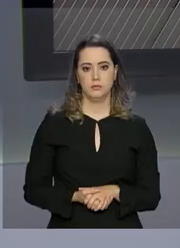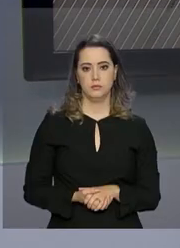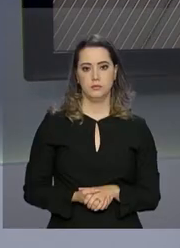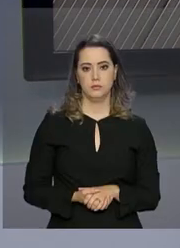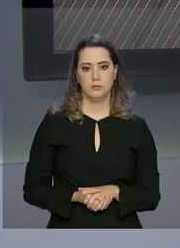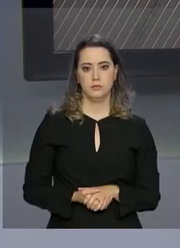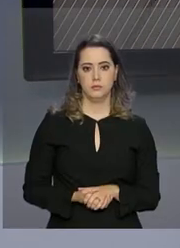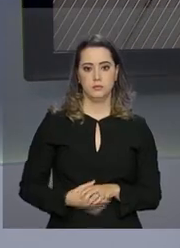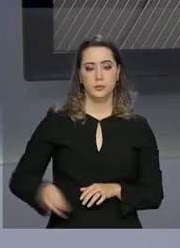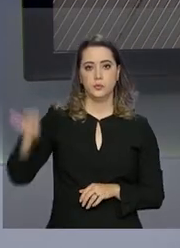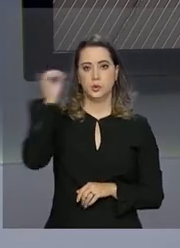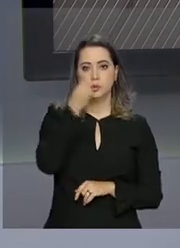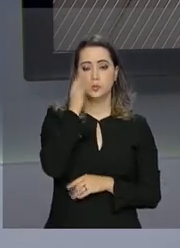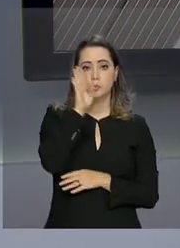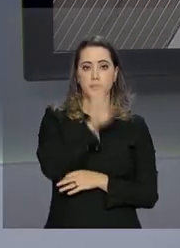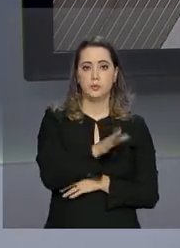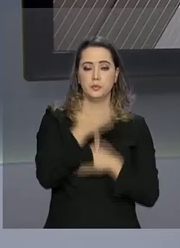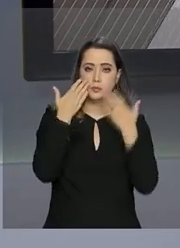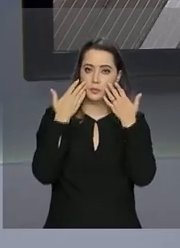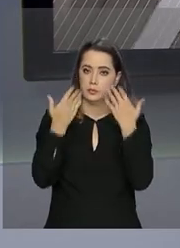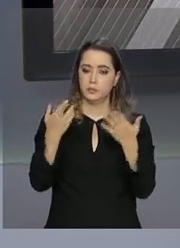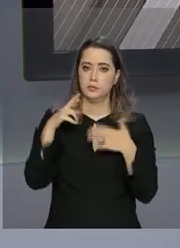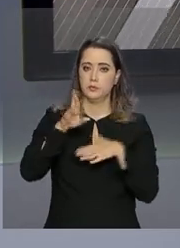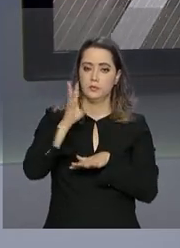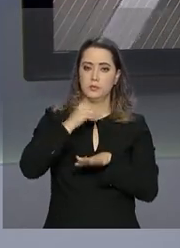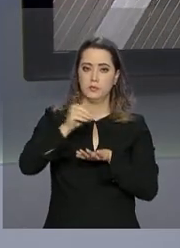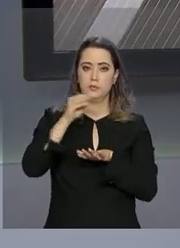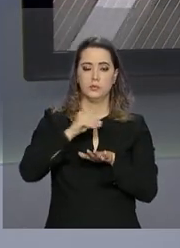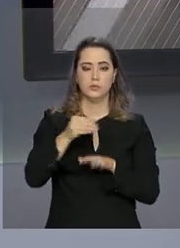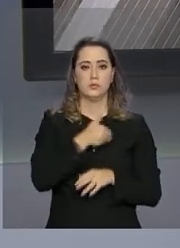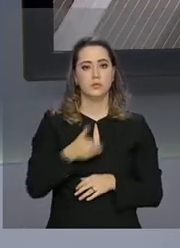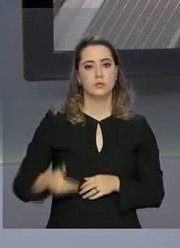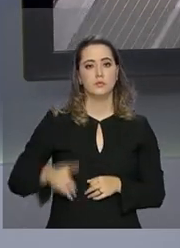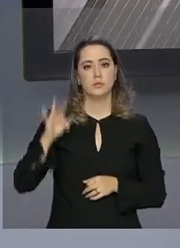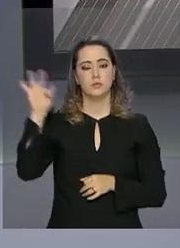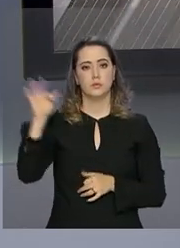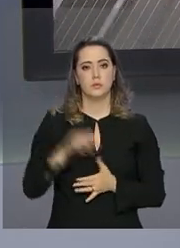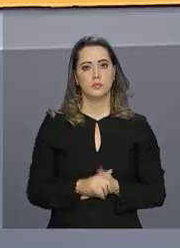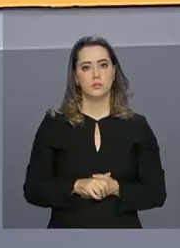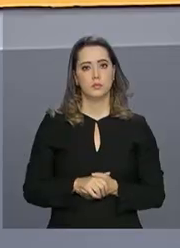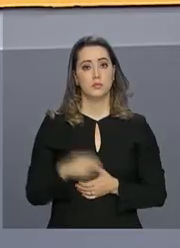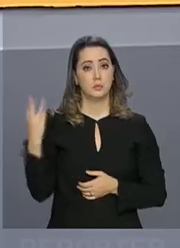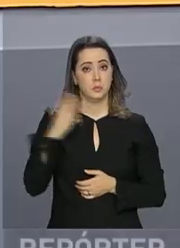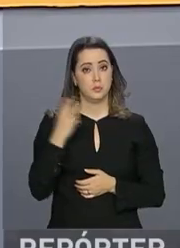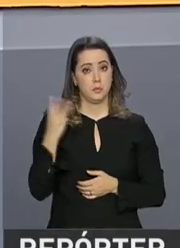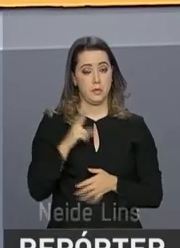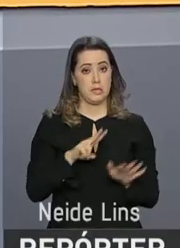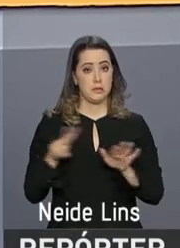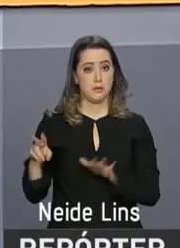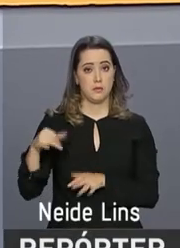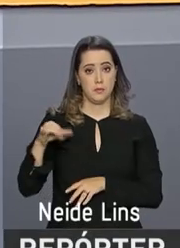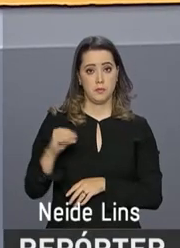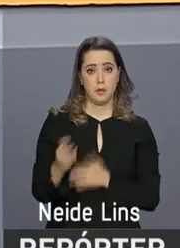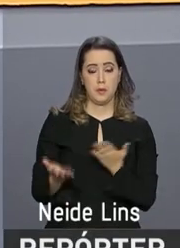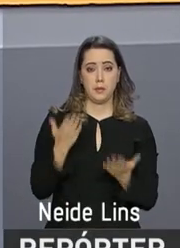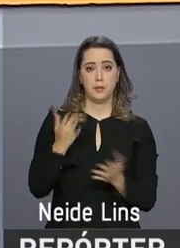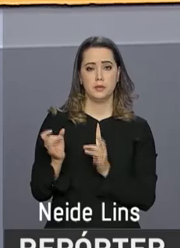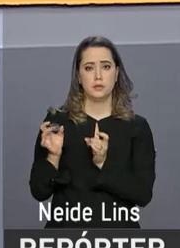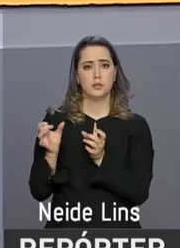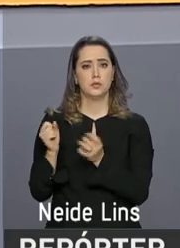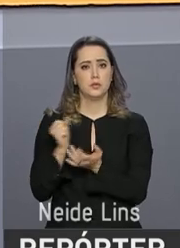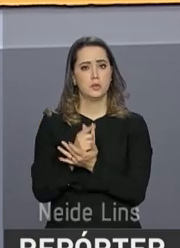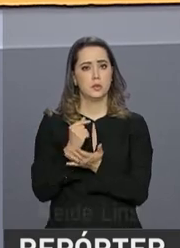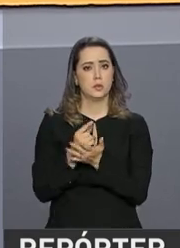Olá, boa tarde. No ar o repórter NBR com as notícias do governo federal. Na terceira semana de maio, a balança